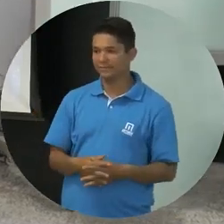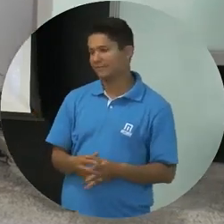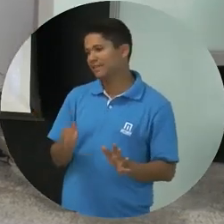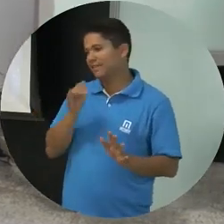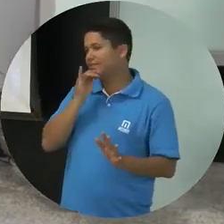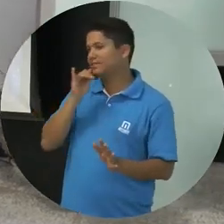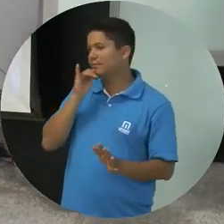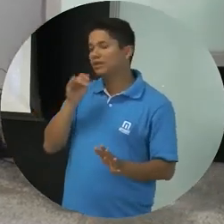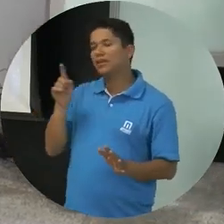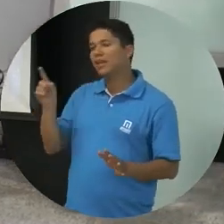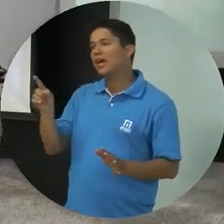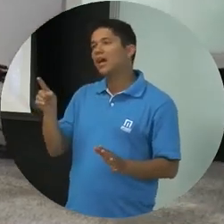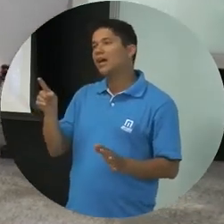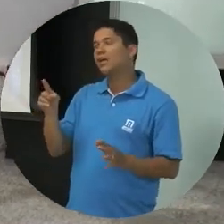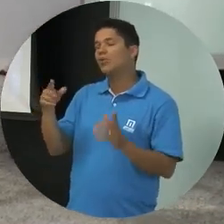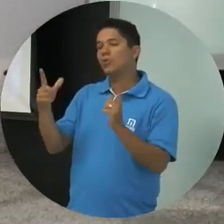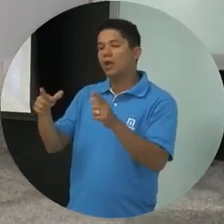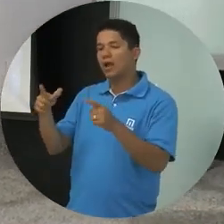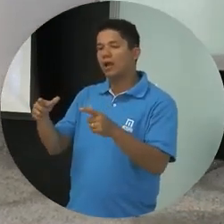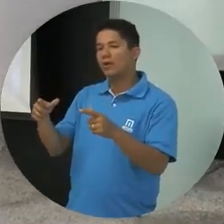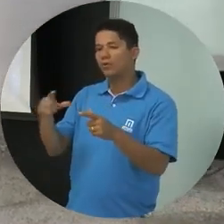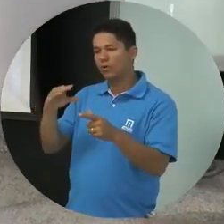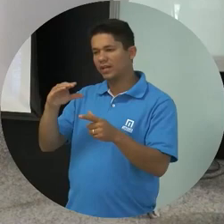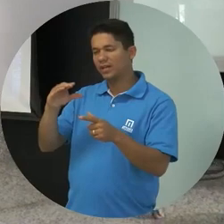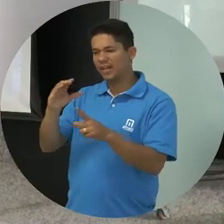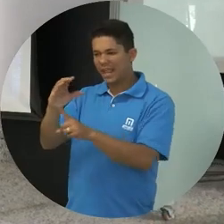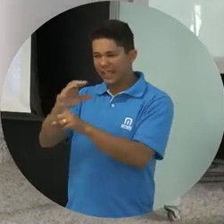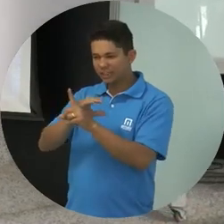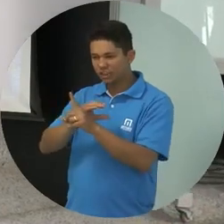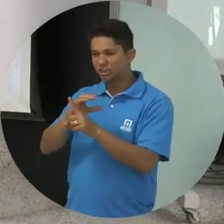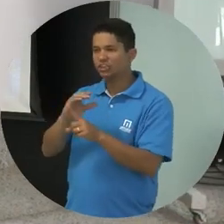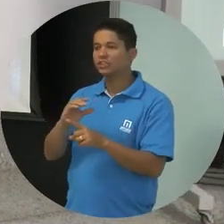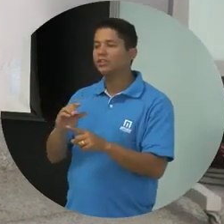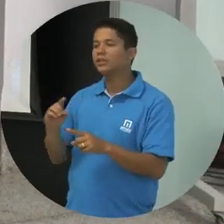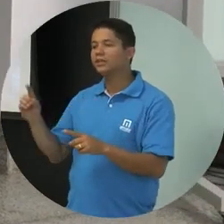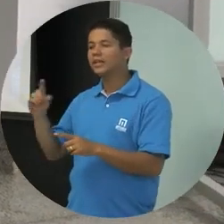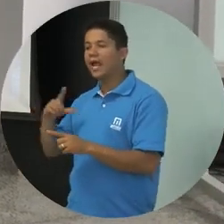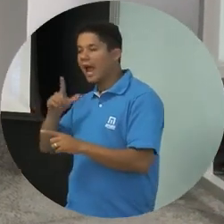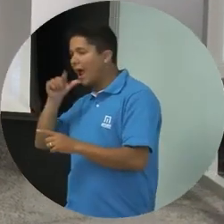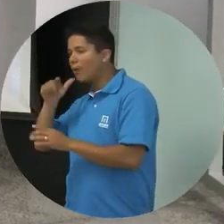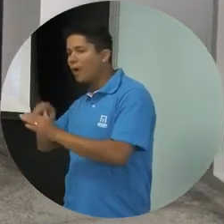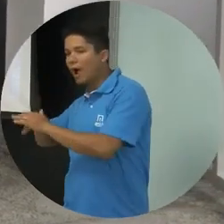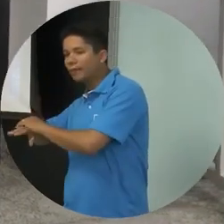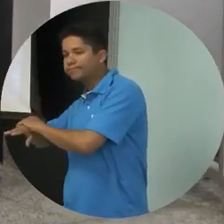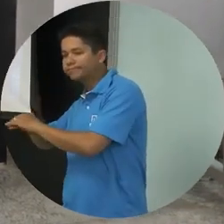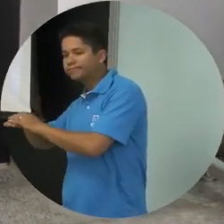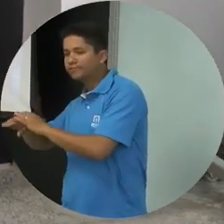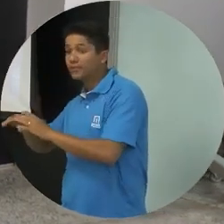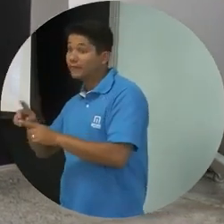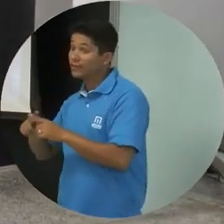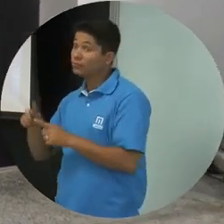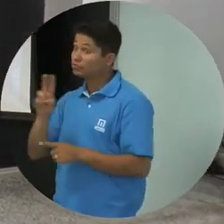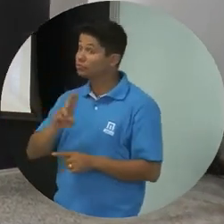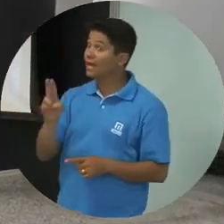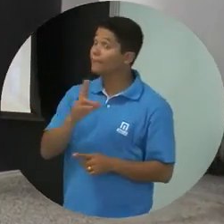de água que você vai estar utilizando ali para abastecer o seu equipamento, porque o consumo de água é extremamente alto. Ou seja, se